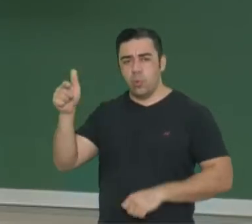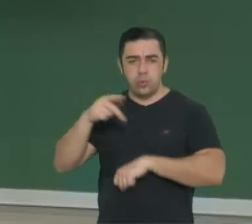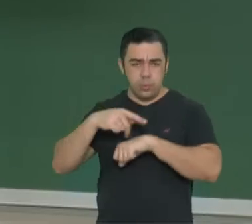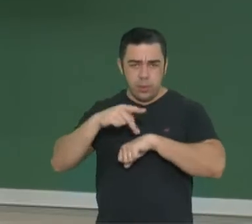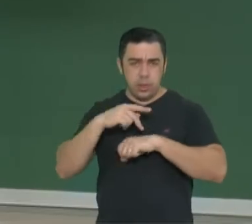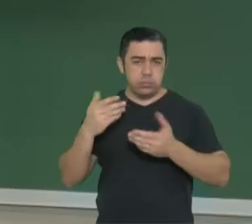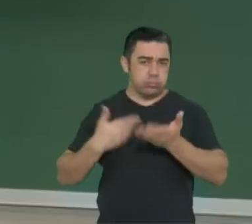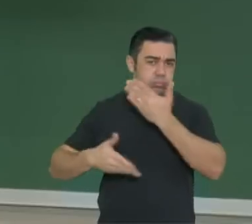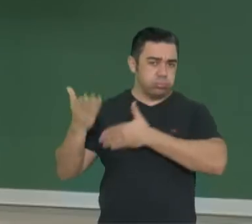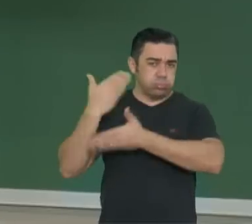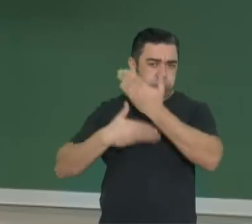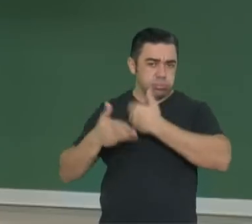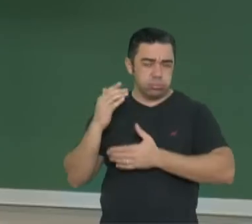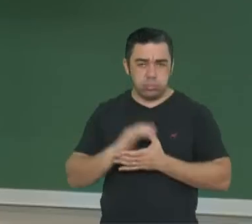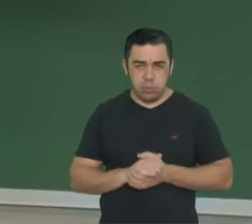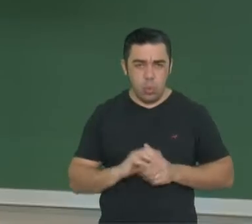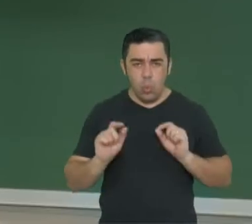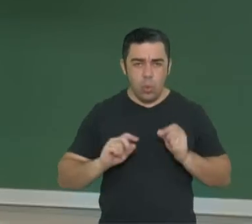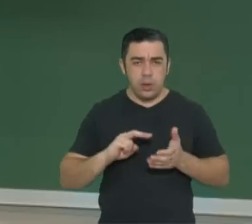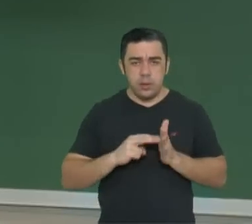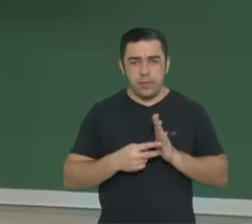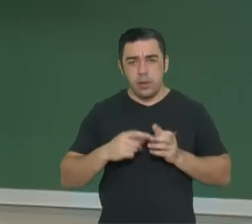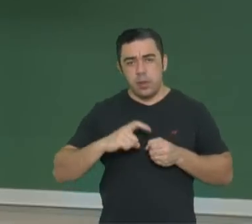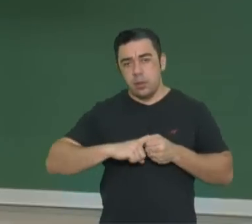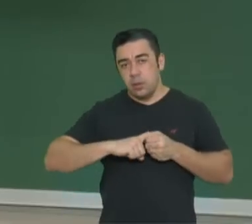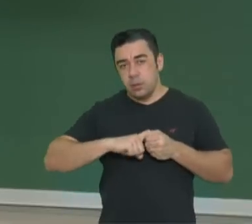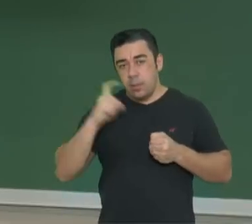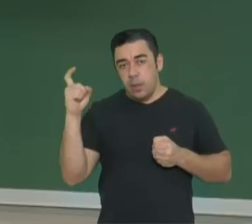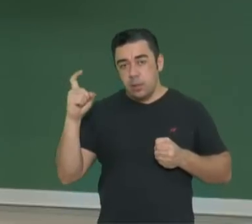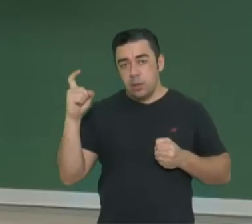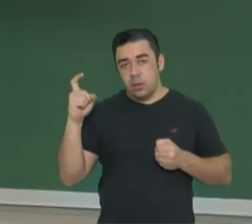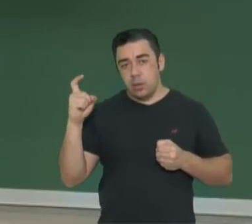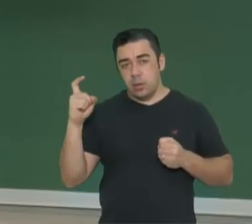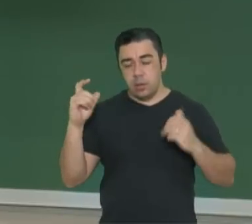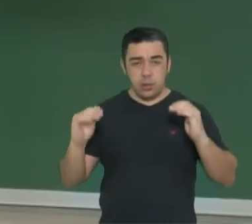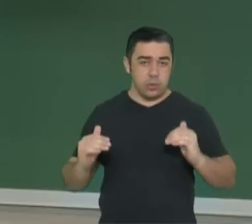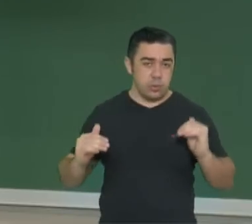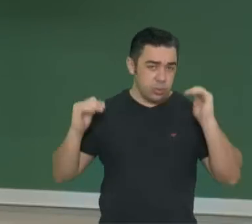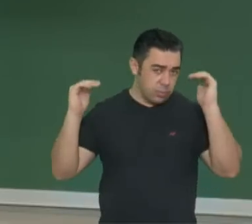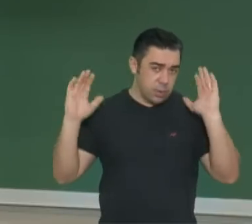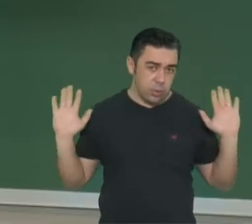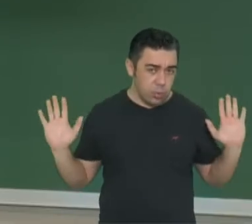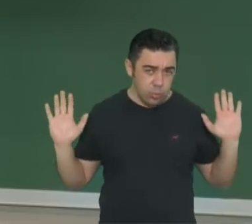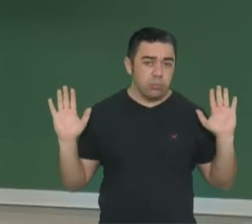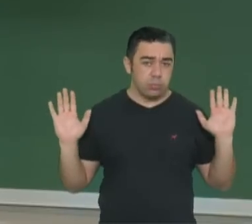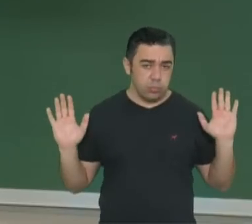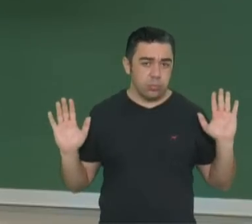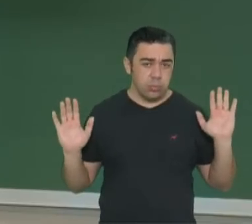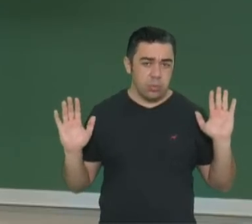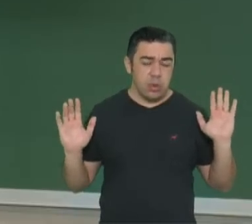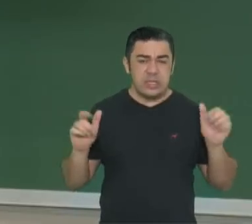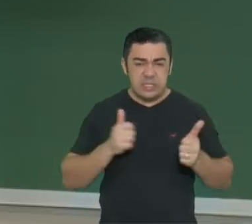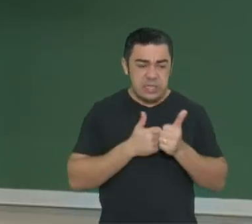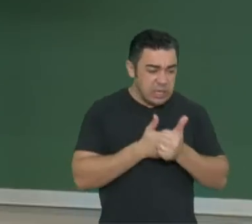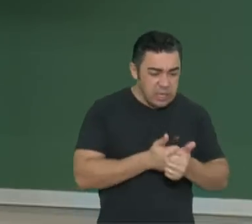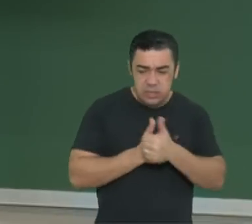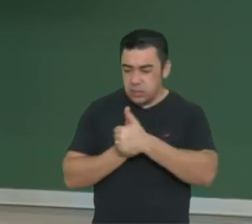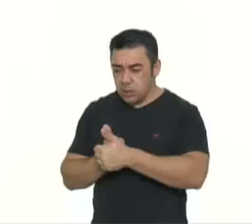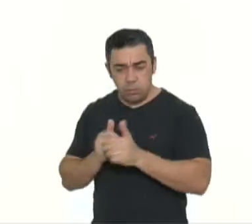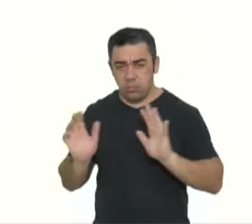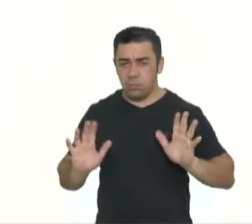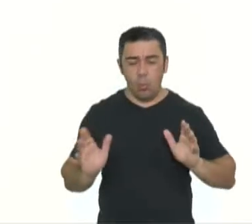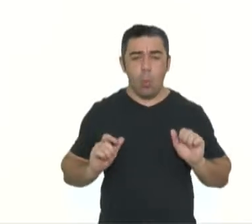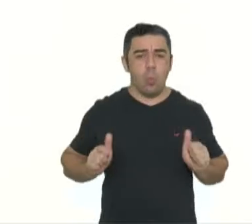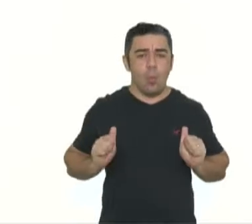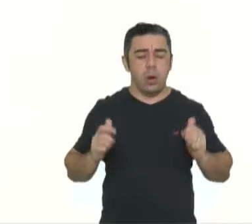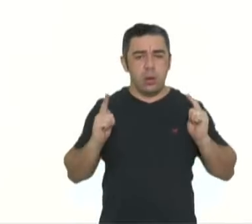socialistas. A ideia de independência. Superior, então, a estar de um lado ou de outro.